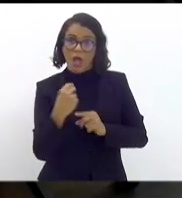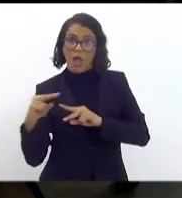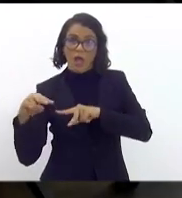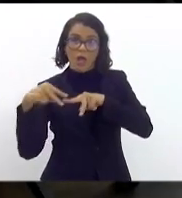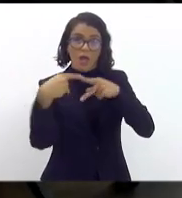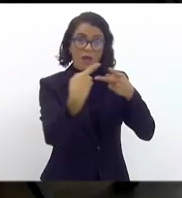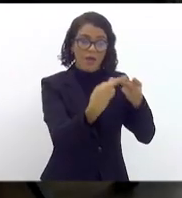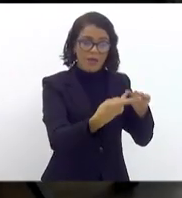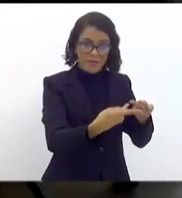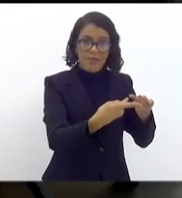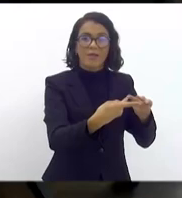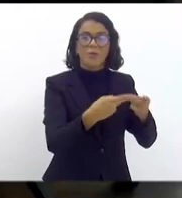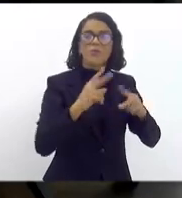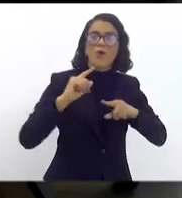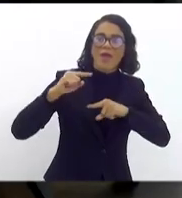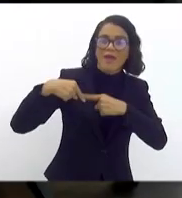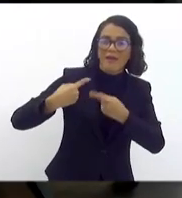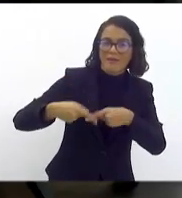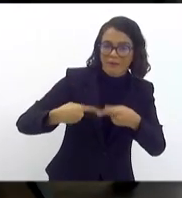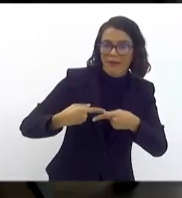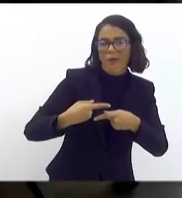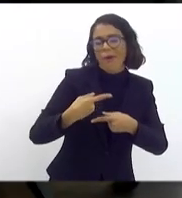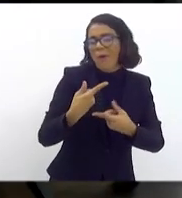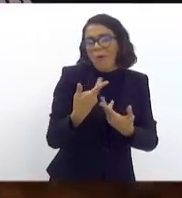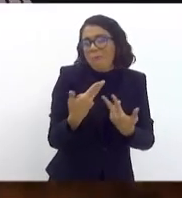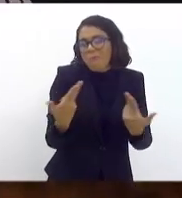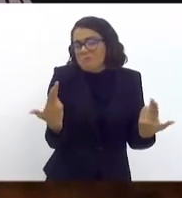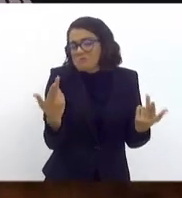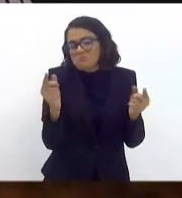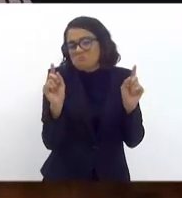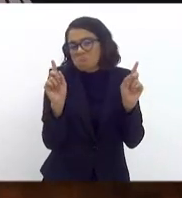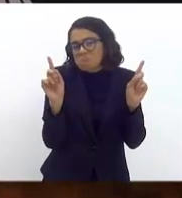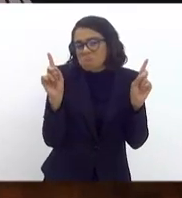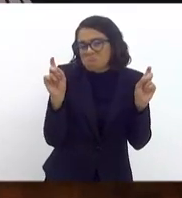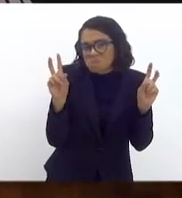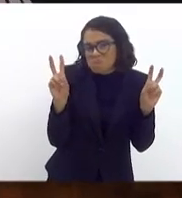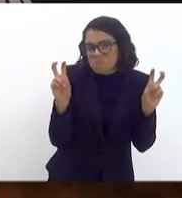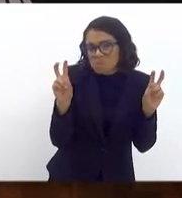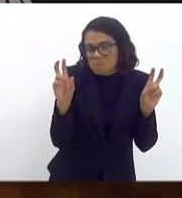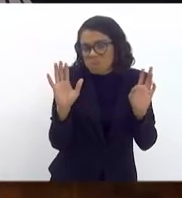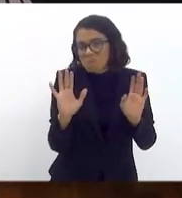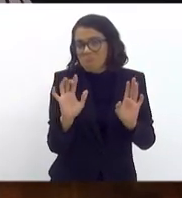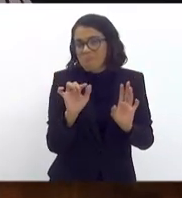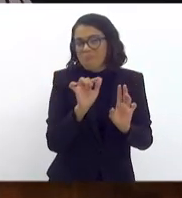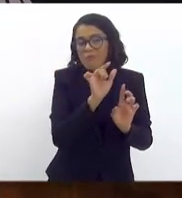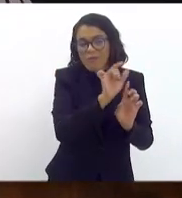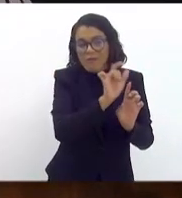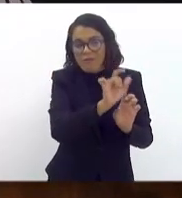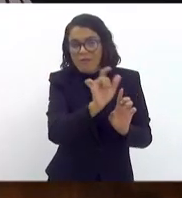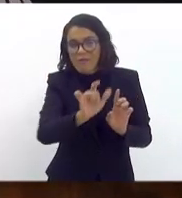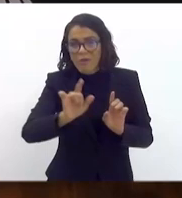Os herdeiros, por algum motivo, né, eles não